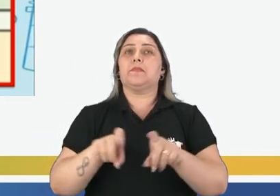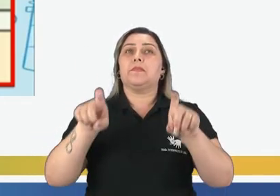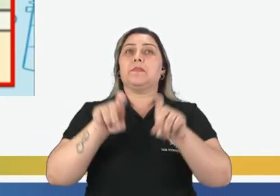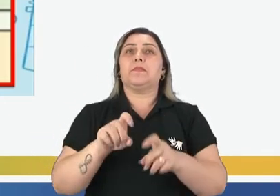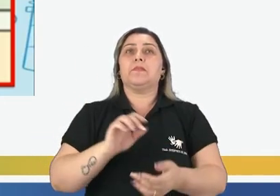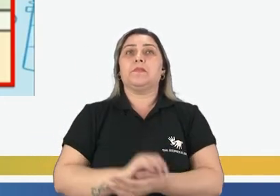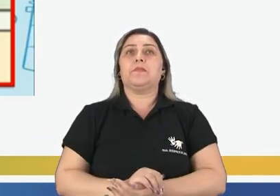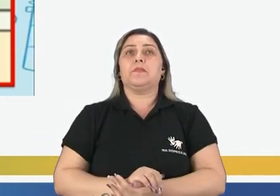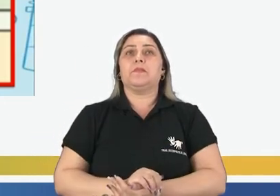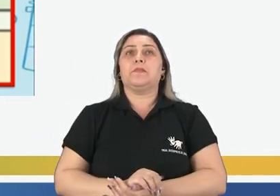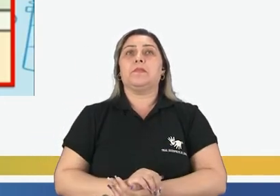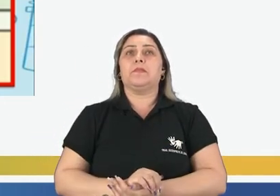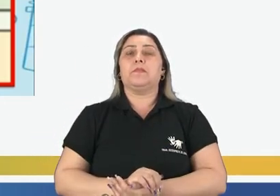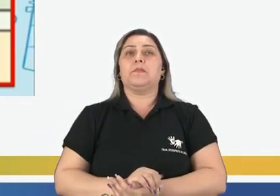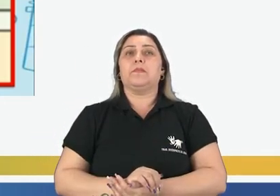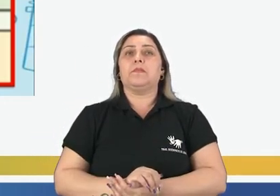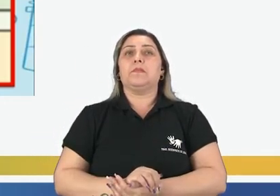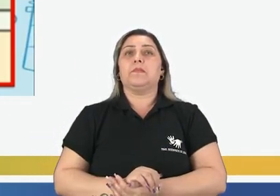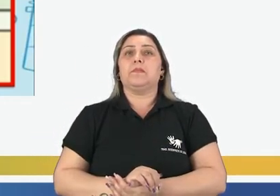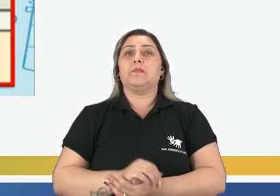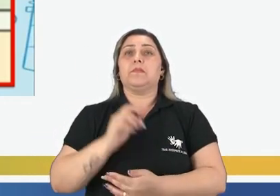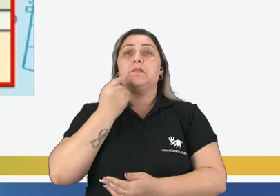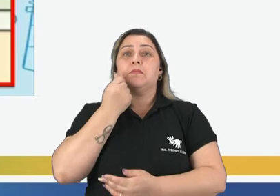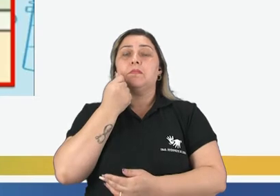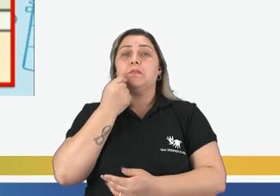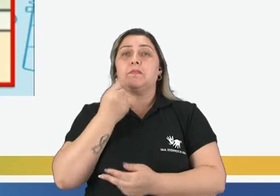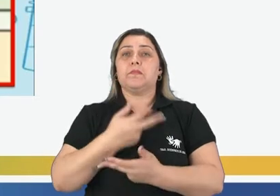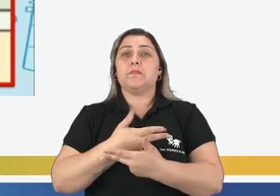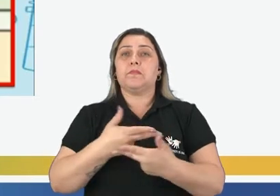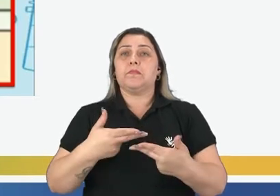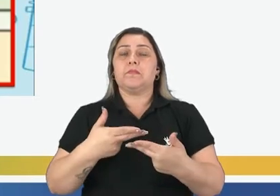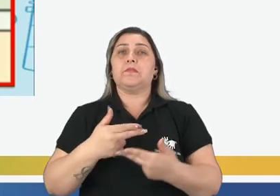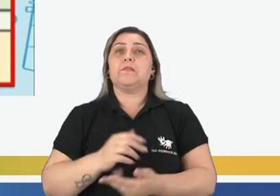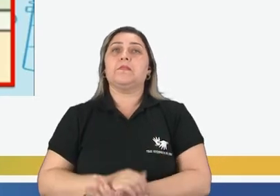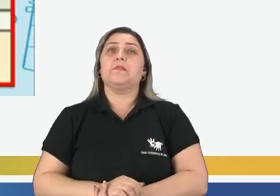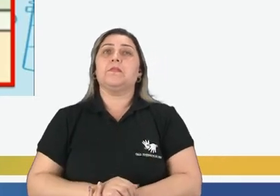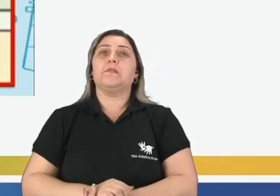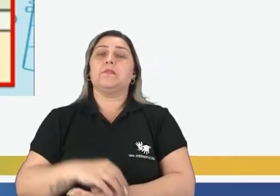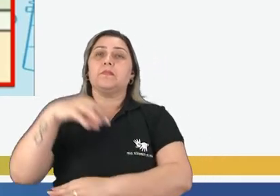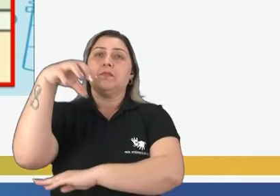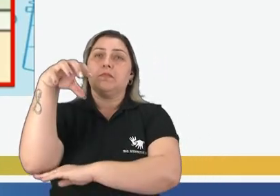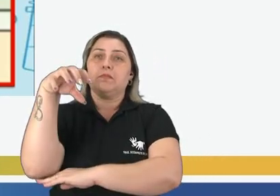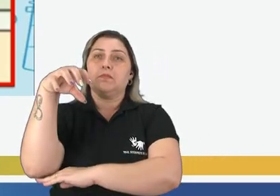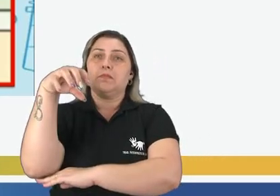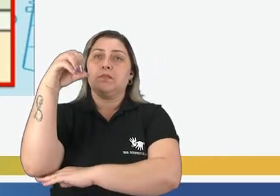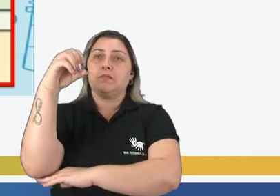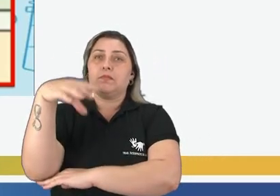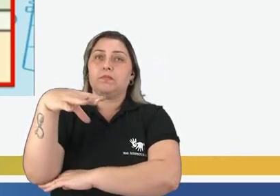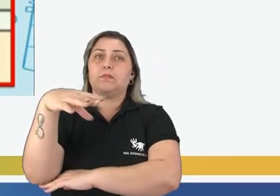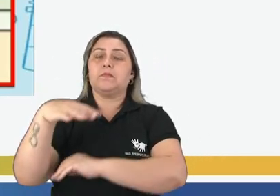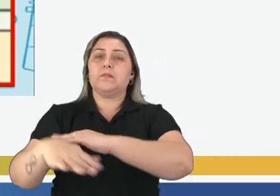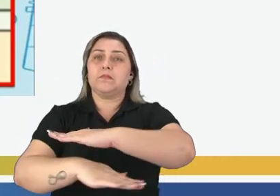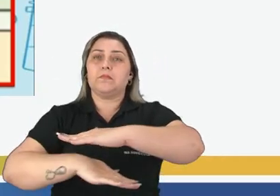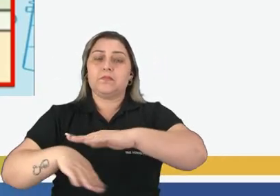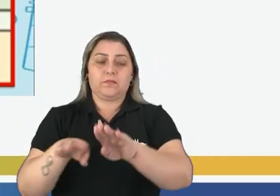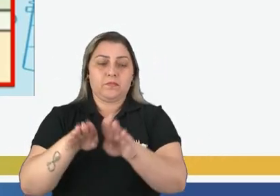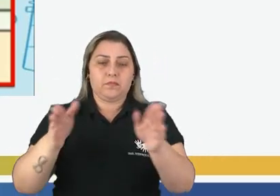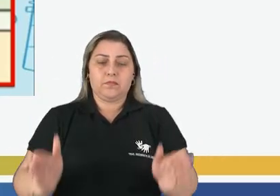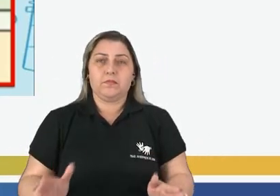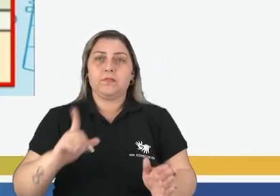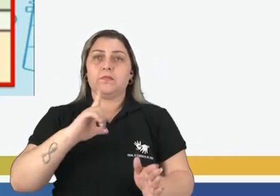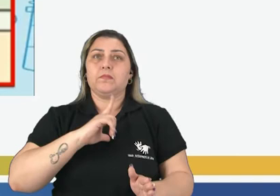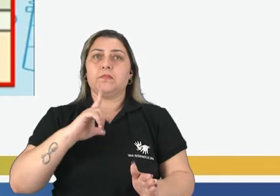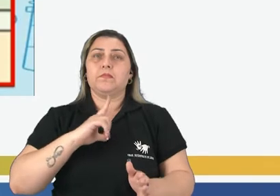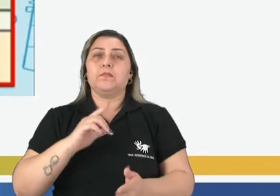Computador, estojo de lápis e luminária. E embaixo da mesa, o que